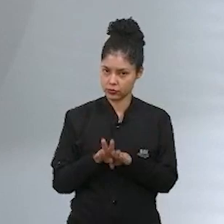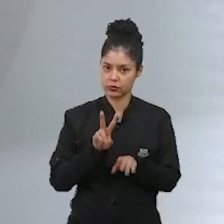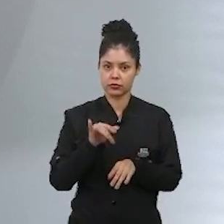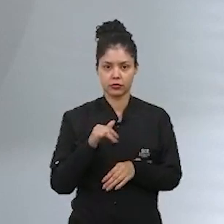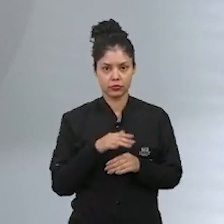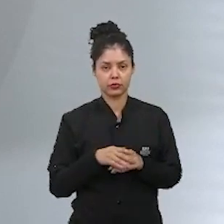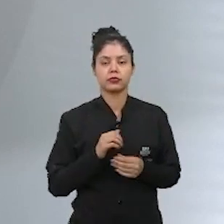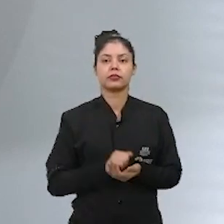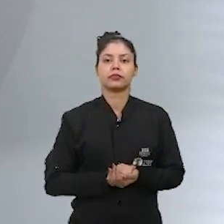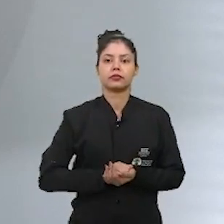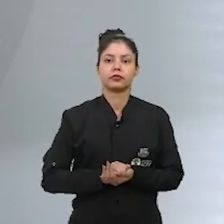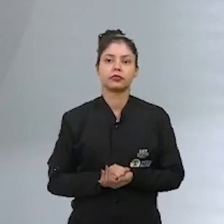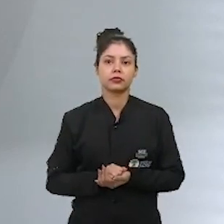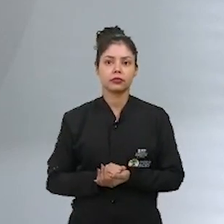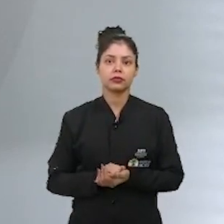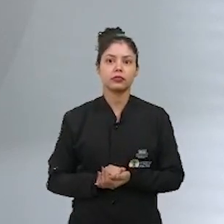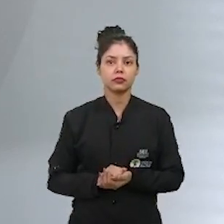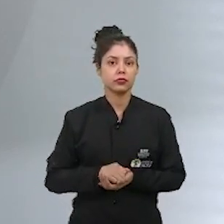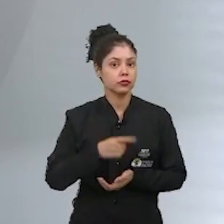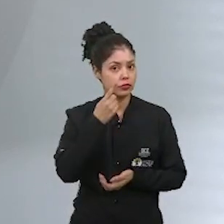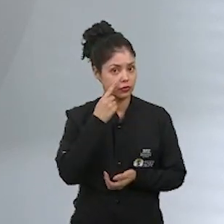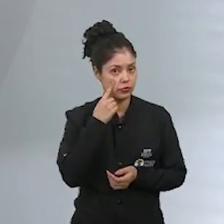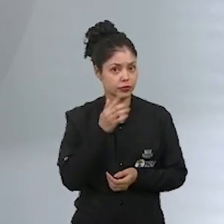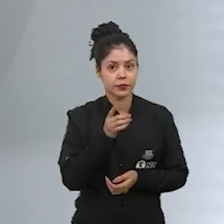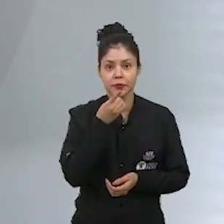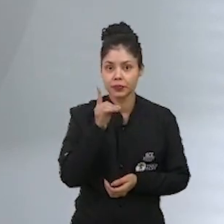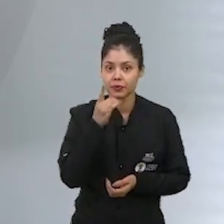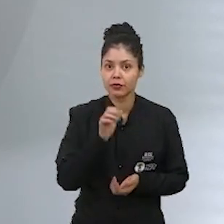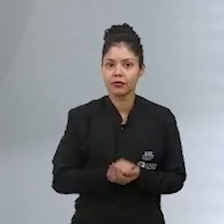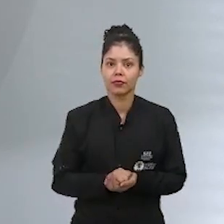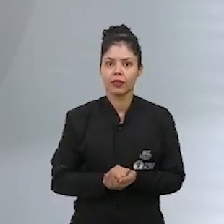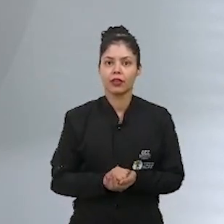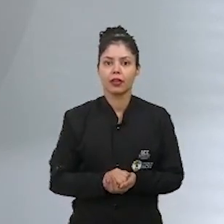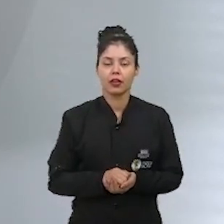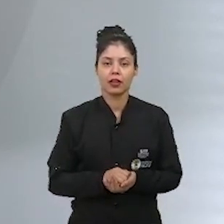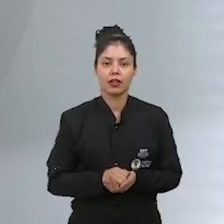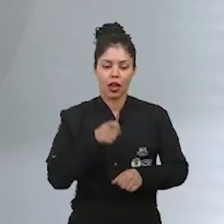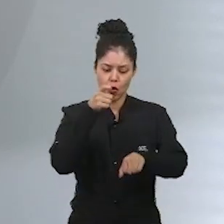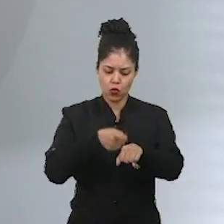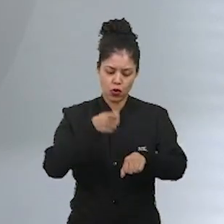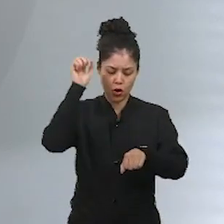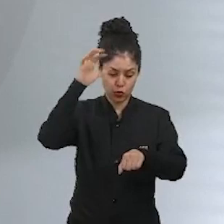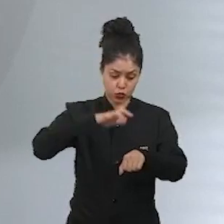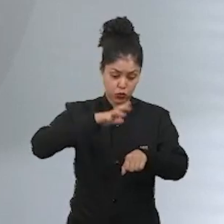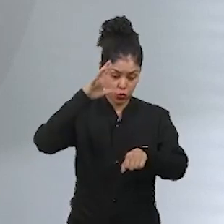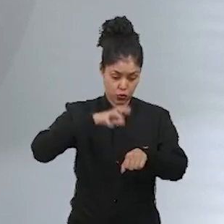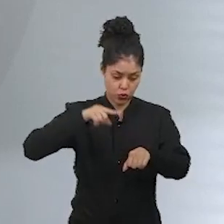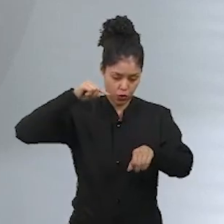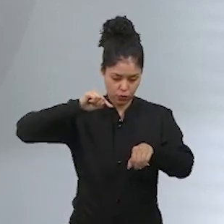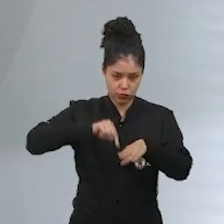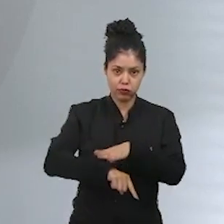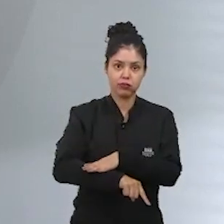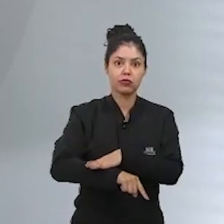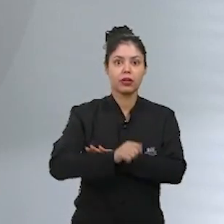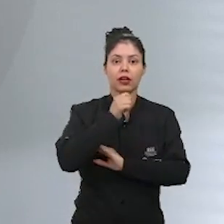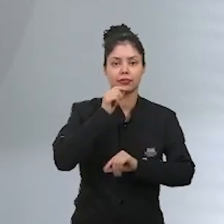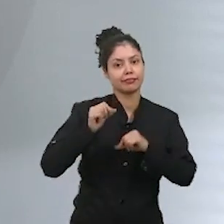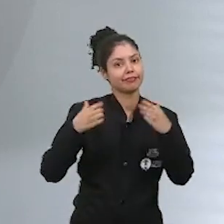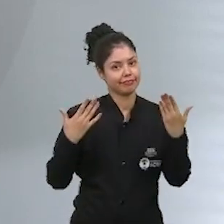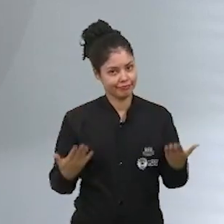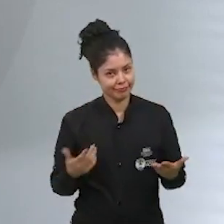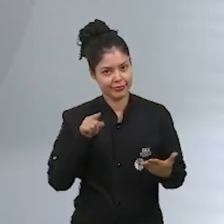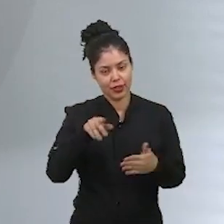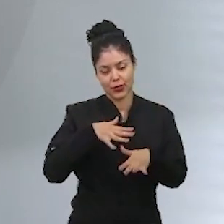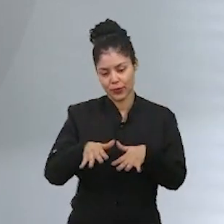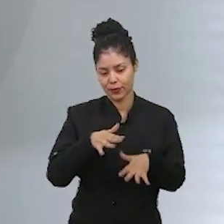esse desgaste aí. Mas já ouviram aquele ditado que água mole em pedra dura, tanto bate até que fura? Então,